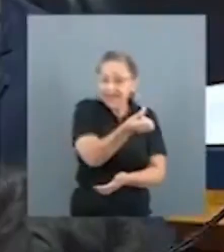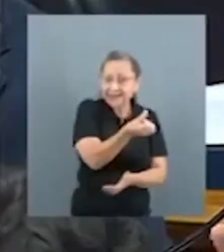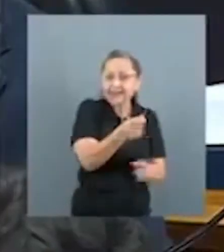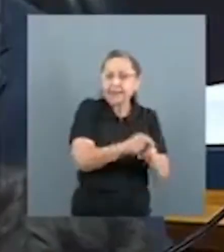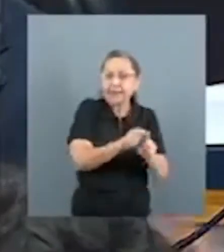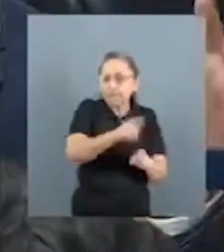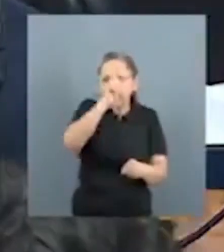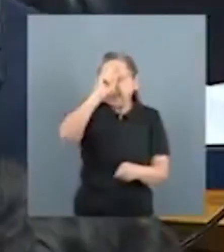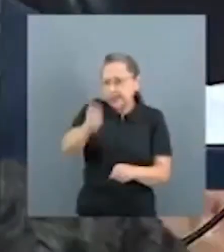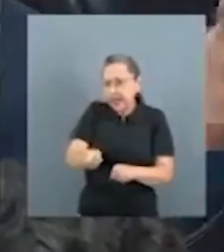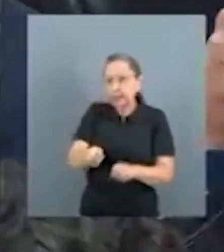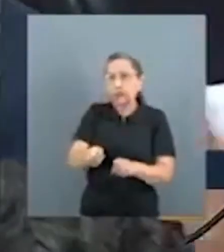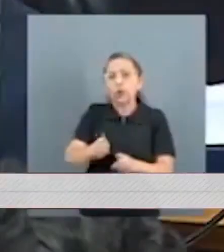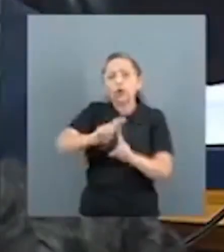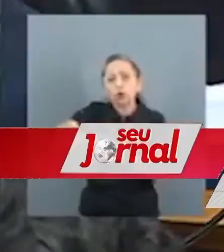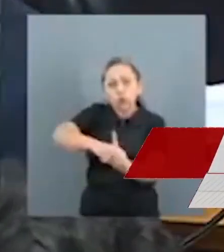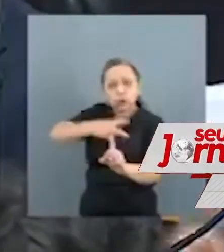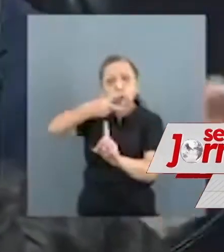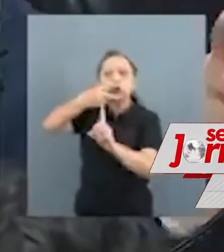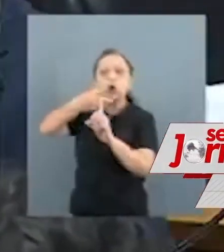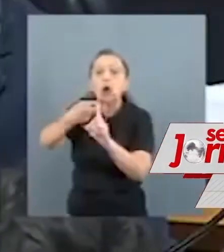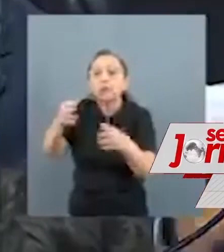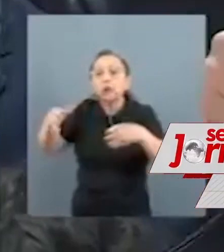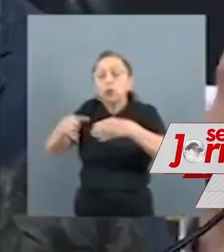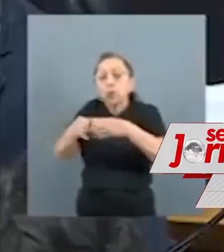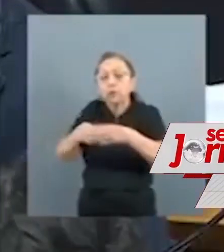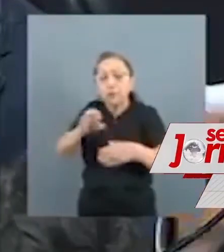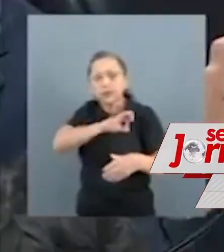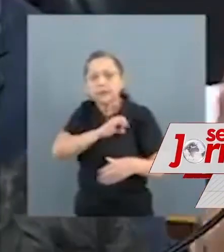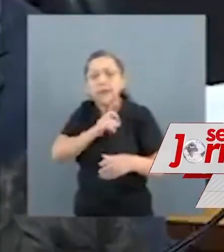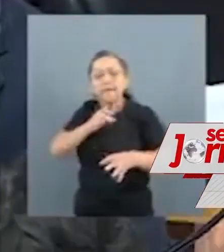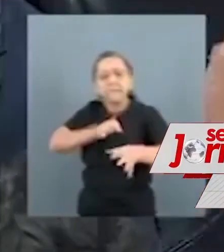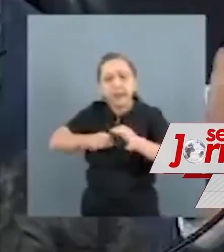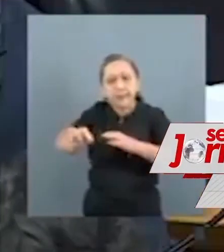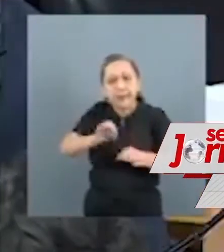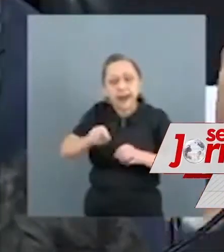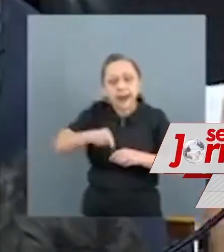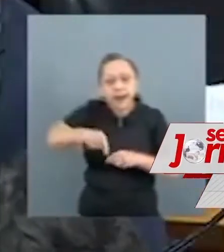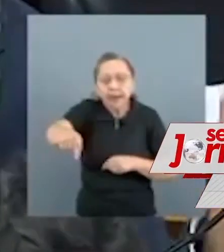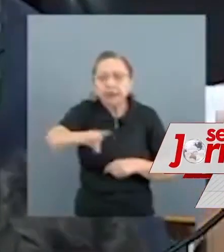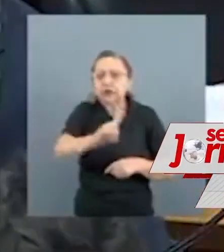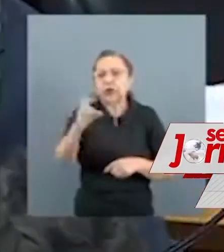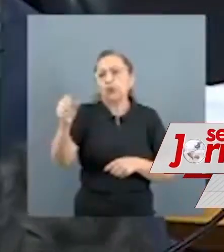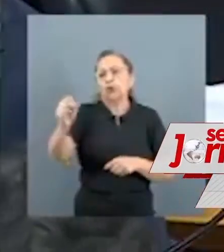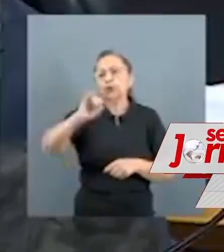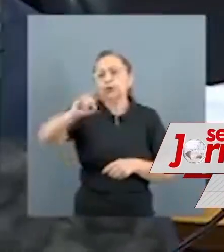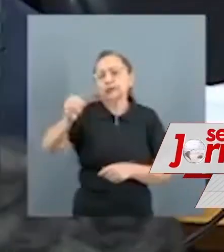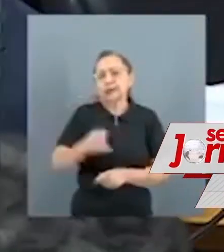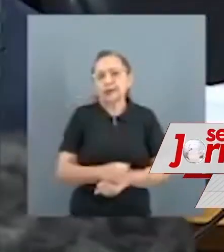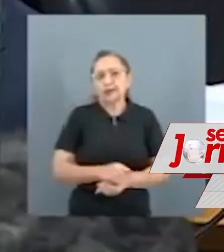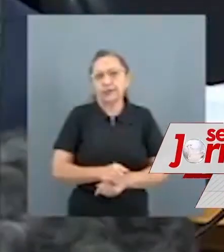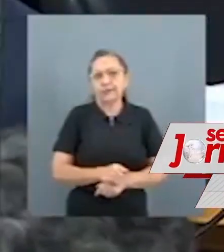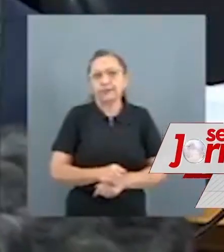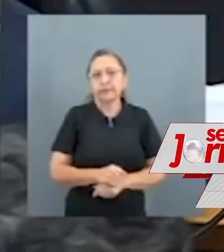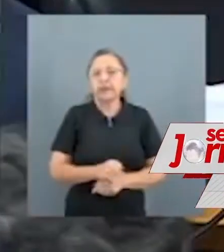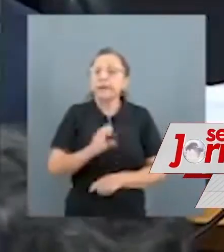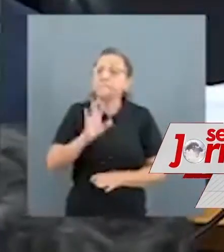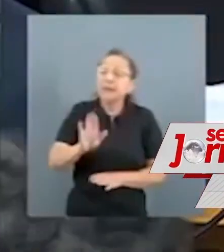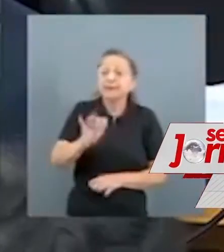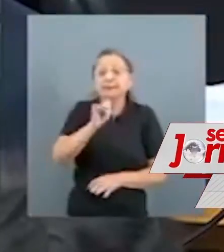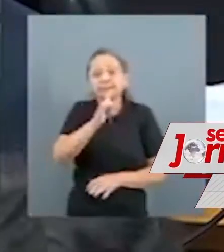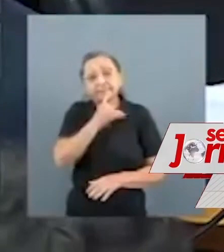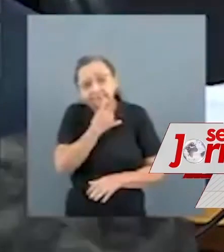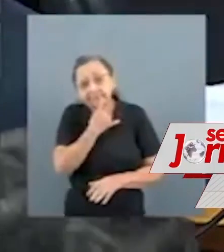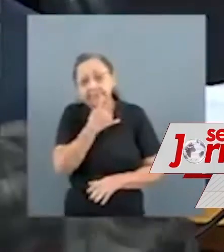ordem clara: dobre o efetivo para se preparar para o dia 8 de janeiro. Só que,